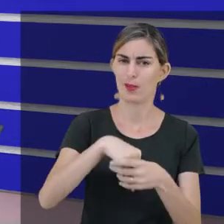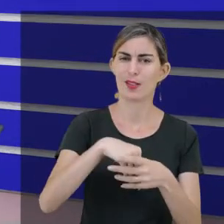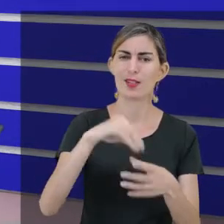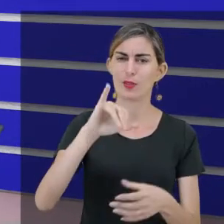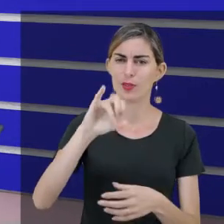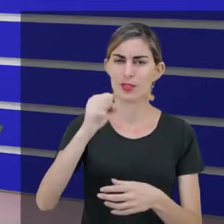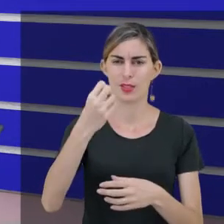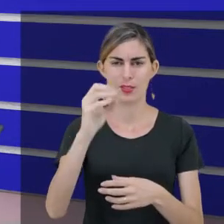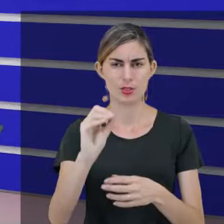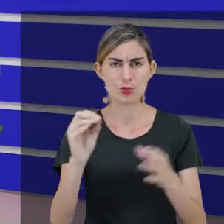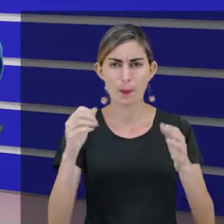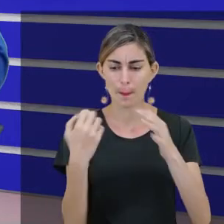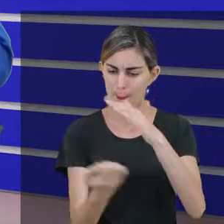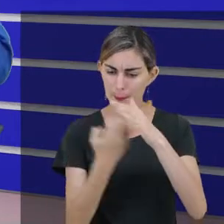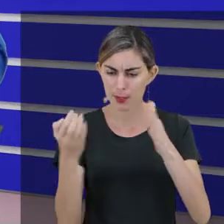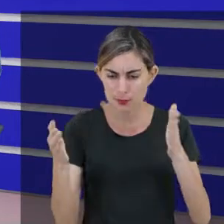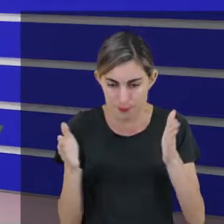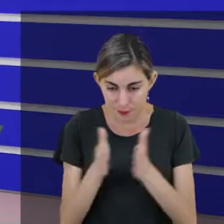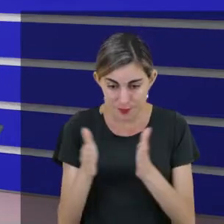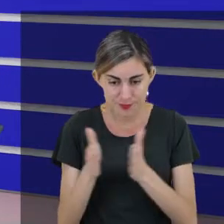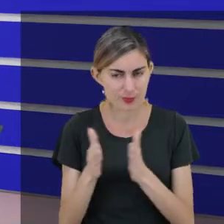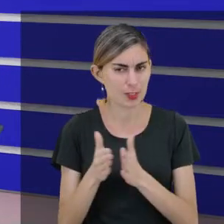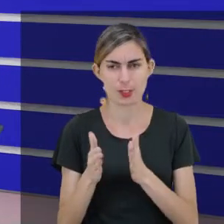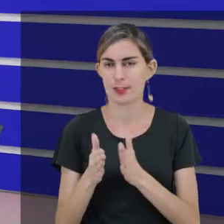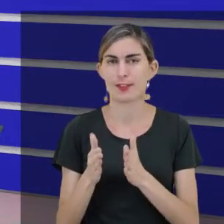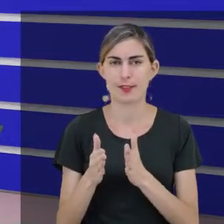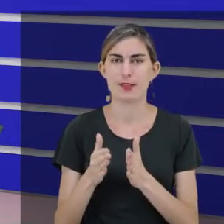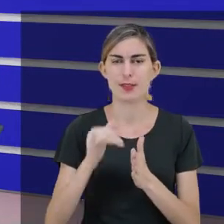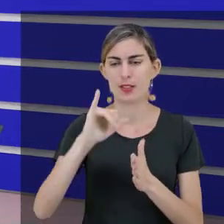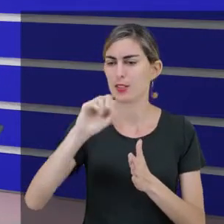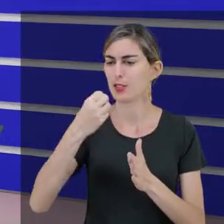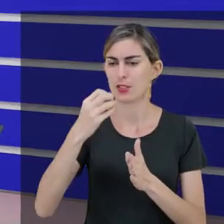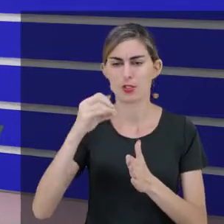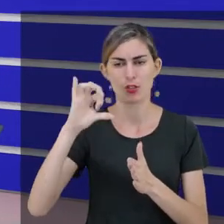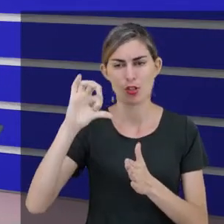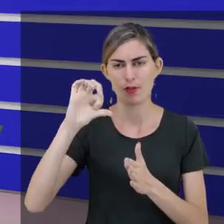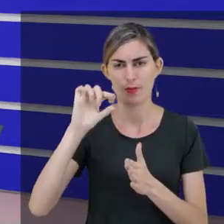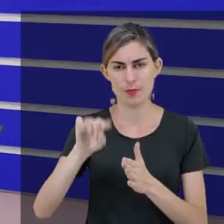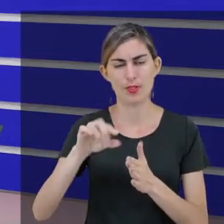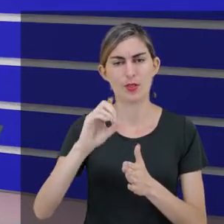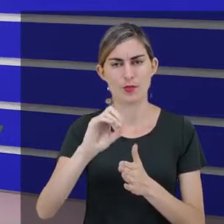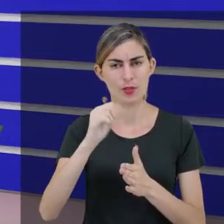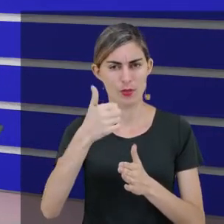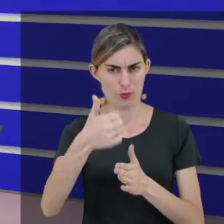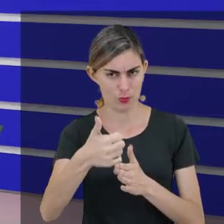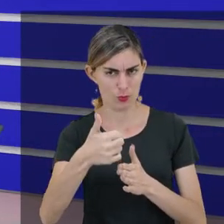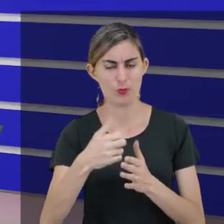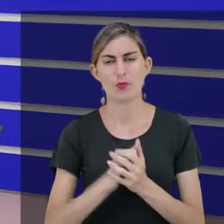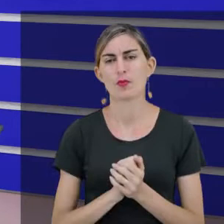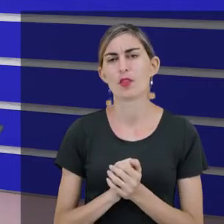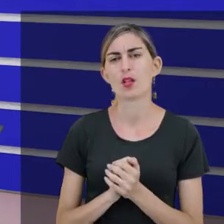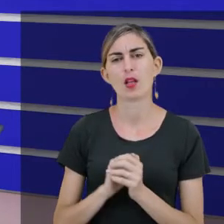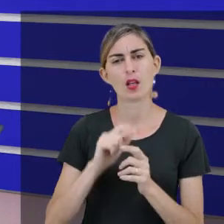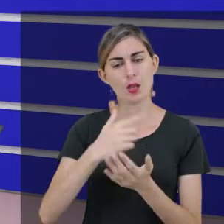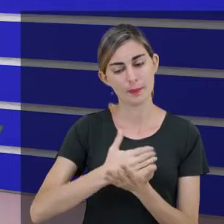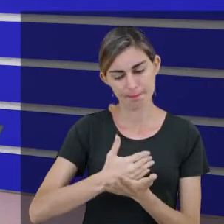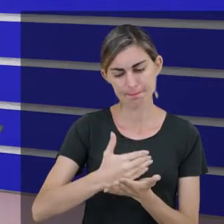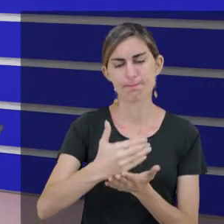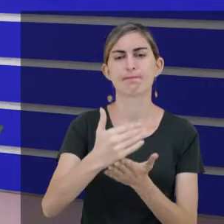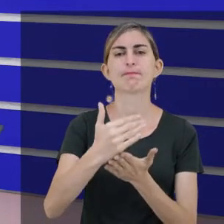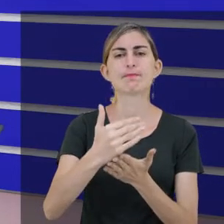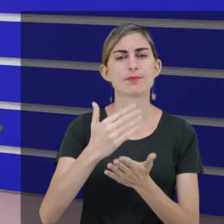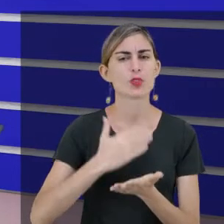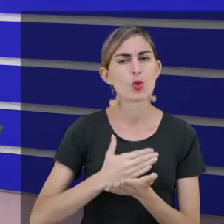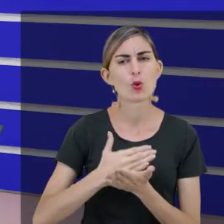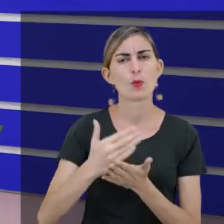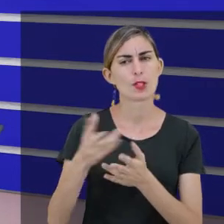numa pequena empresa, onde todo mundo acha que não é possível, e eu comecei exatamente implementando nessa pequena empresa. E a partir dali eu